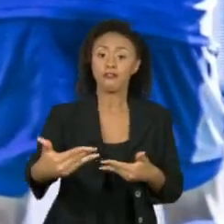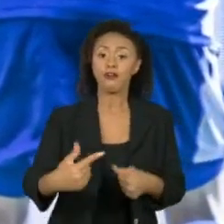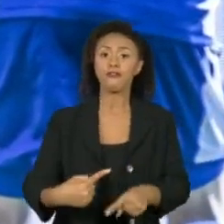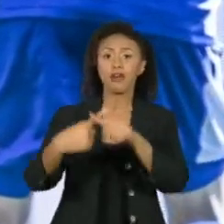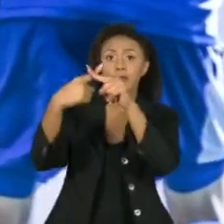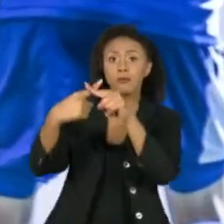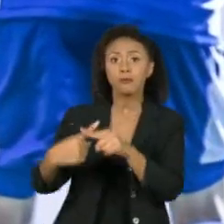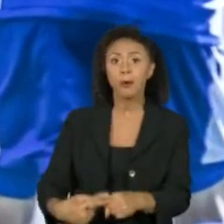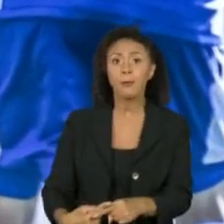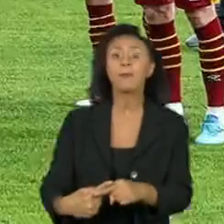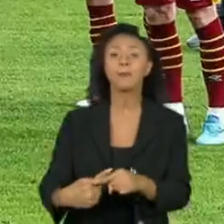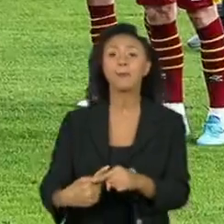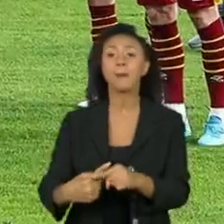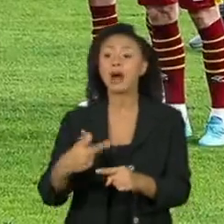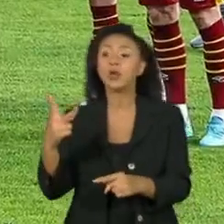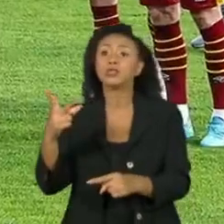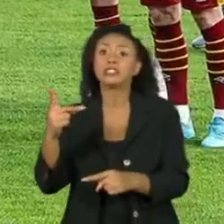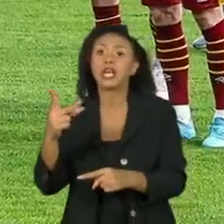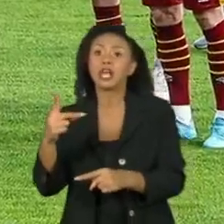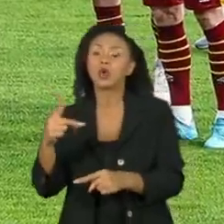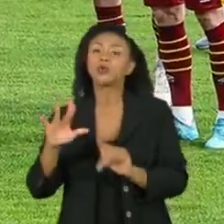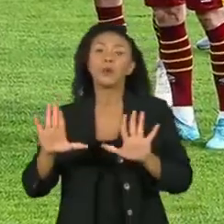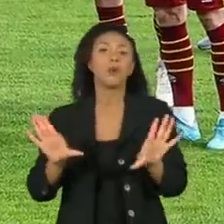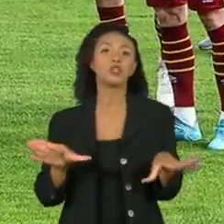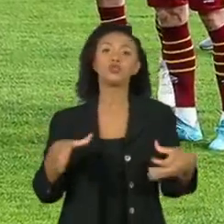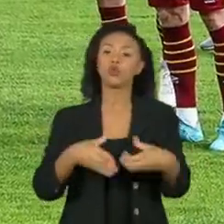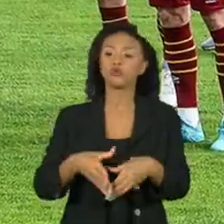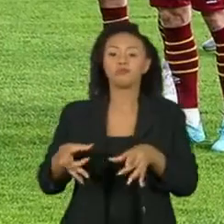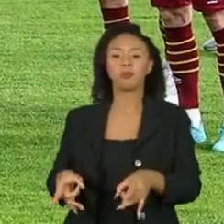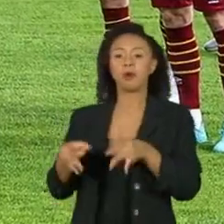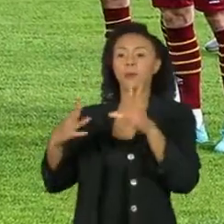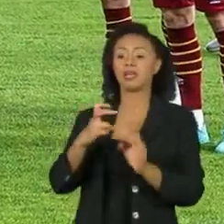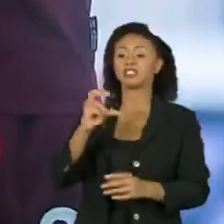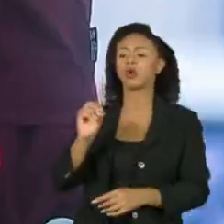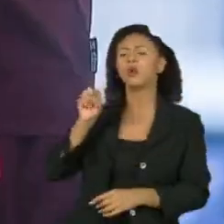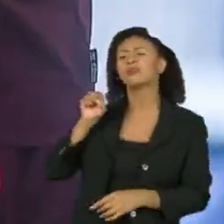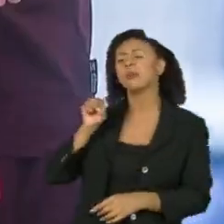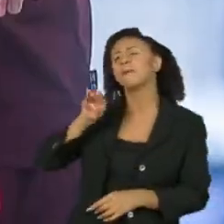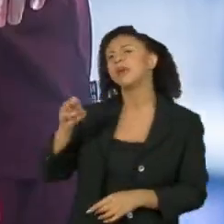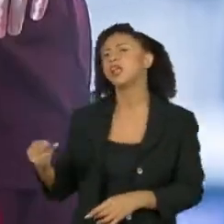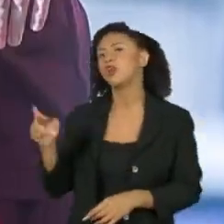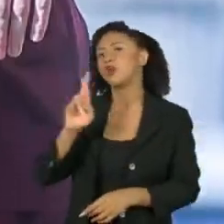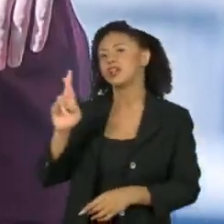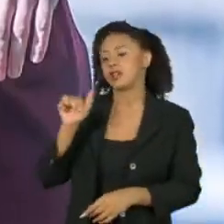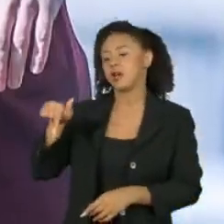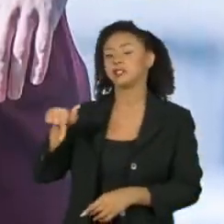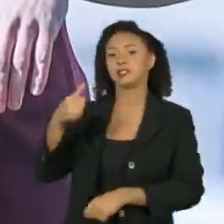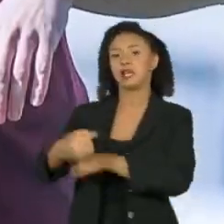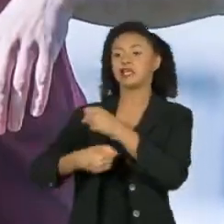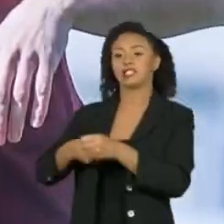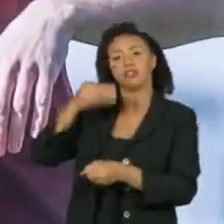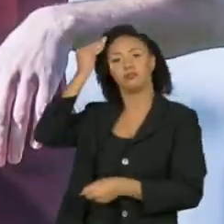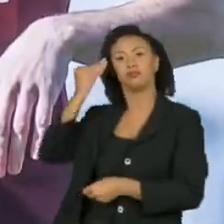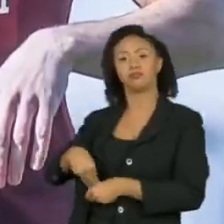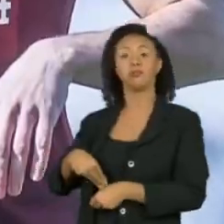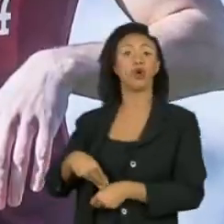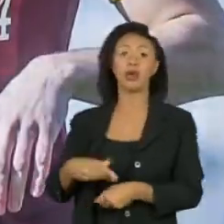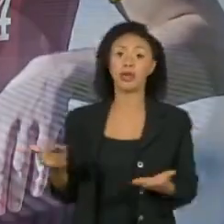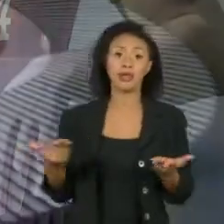do campeonato alemão o clube Abriu Mão de 50 milhões de reais neste ano e já entrou em campo sem o